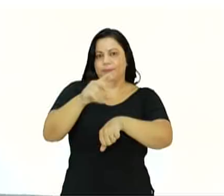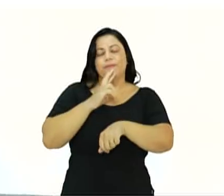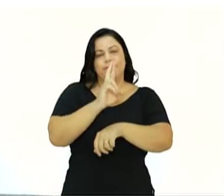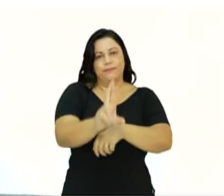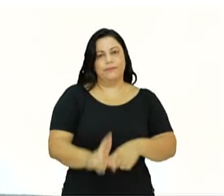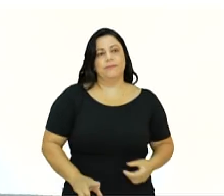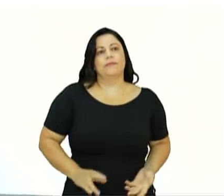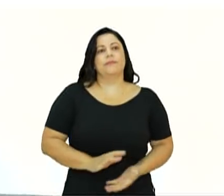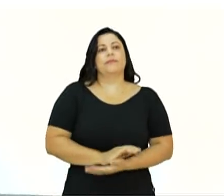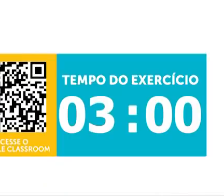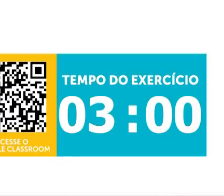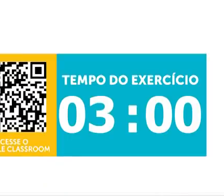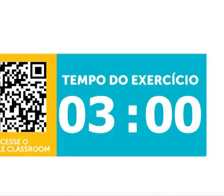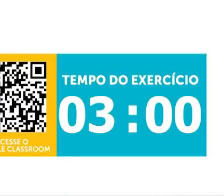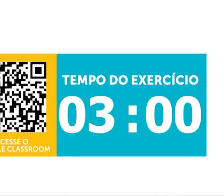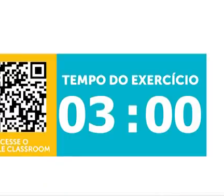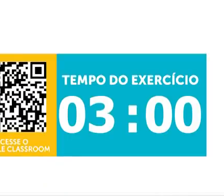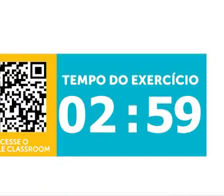resolver.